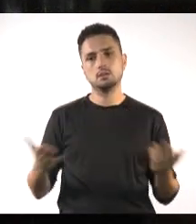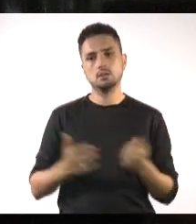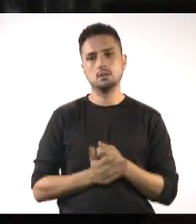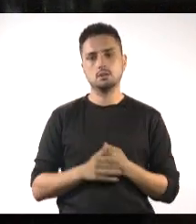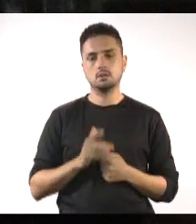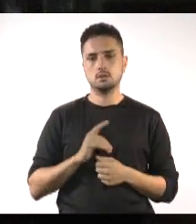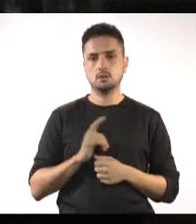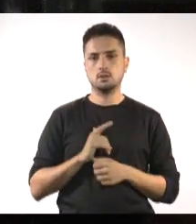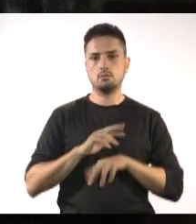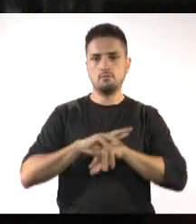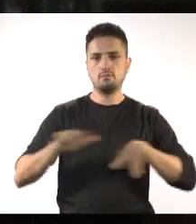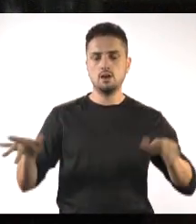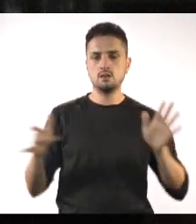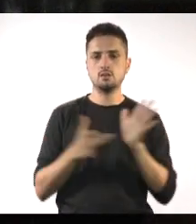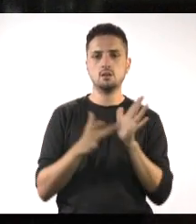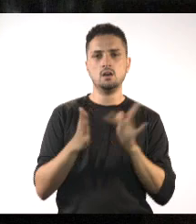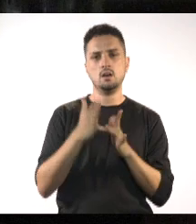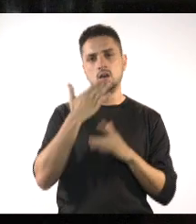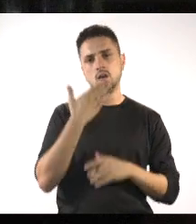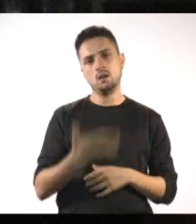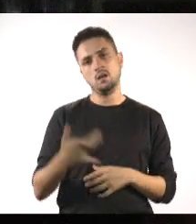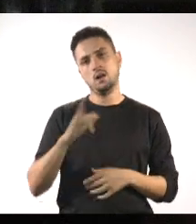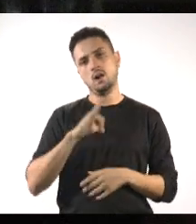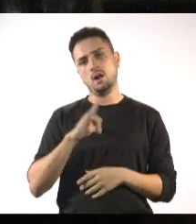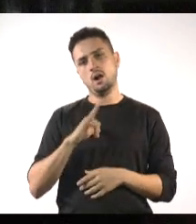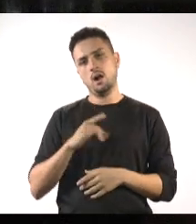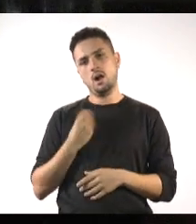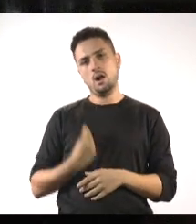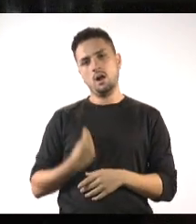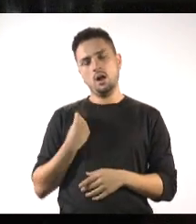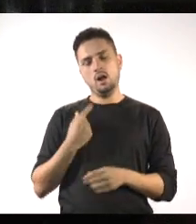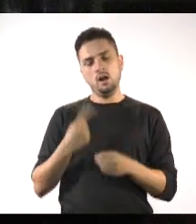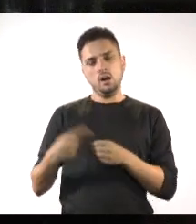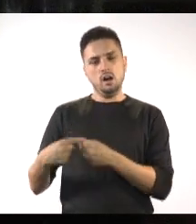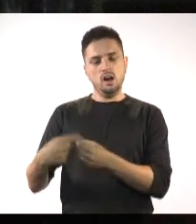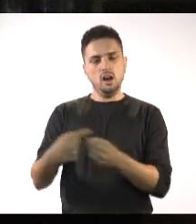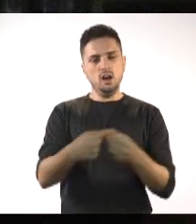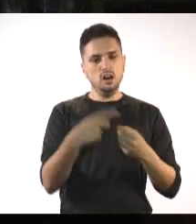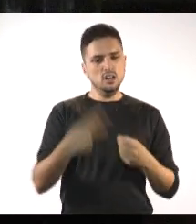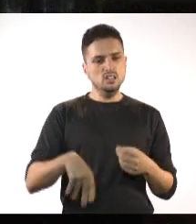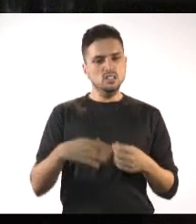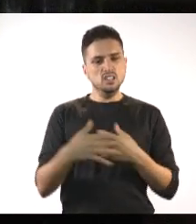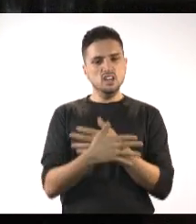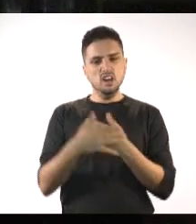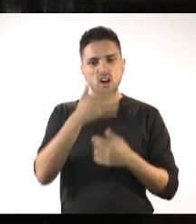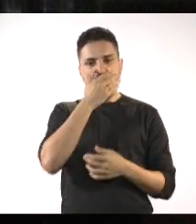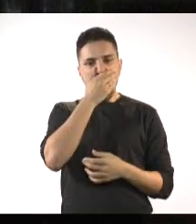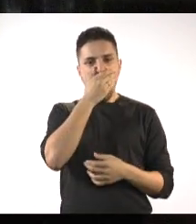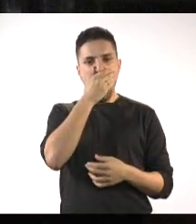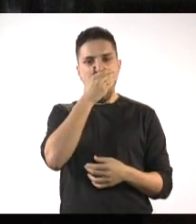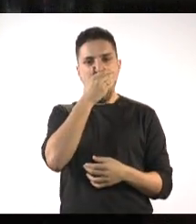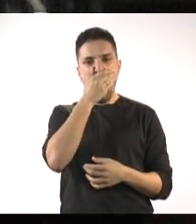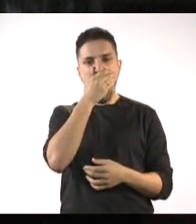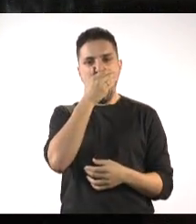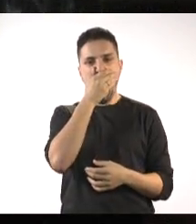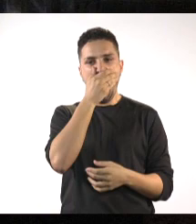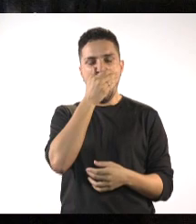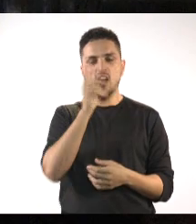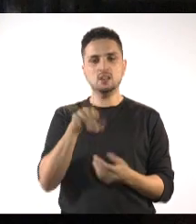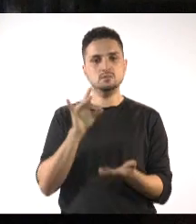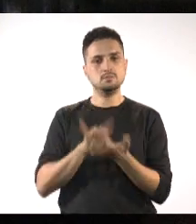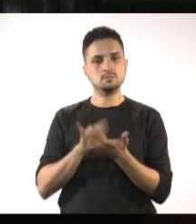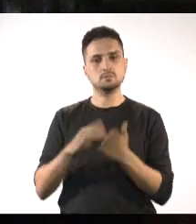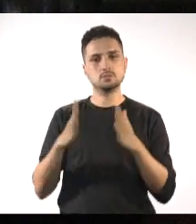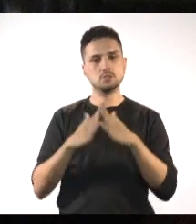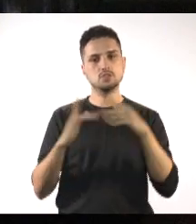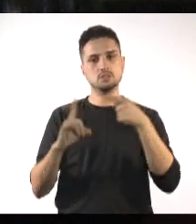Cristo, que estão presentes nos vários bairros dessa nossa cidade. são concretamente, né, Cristo